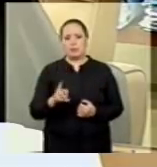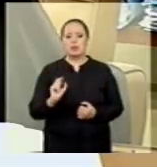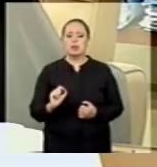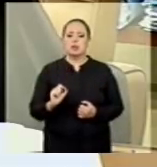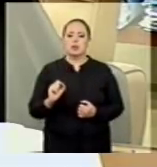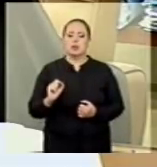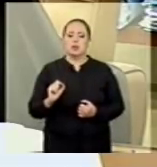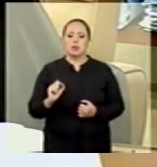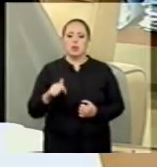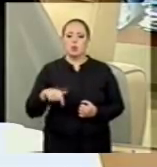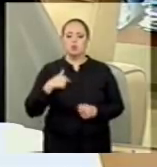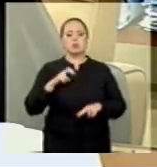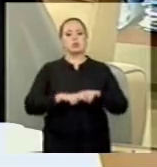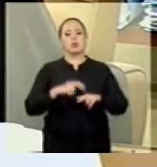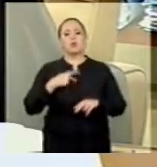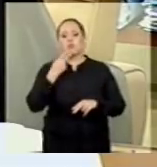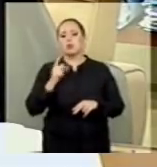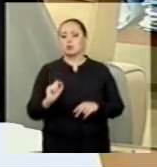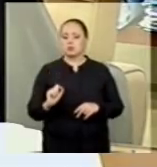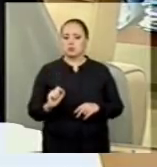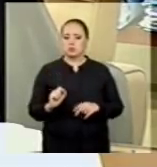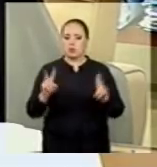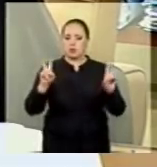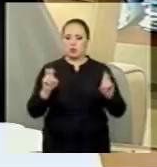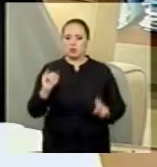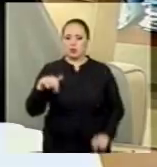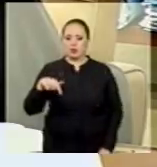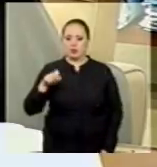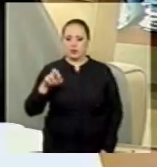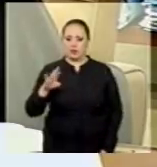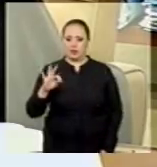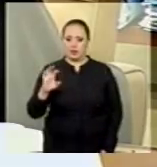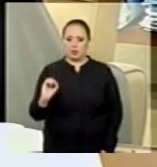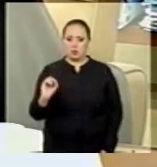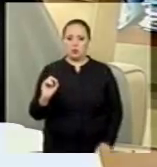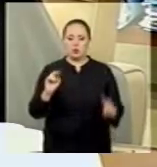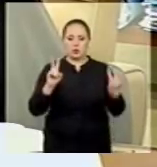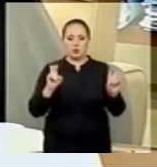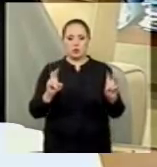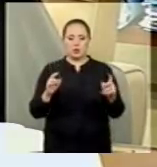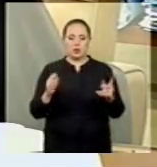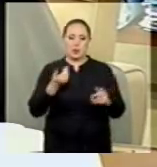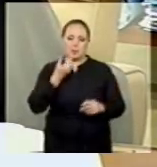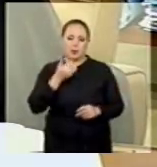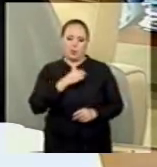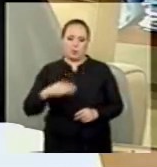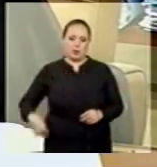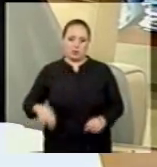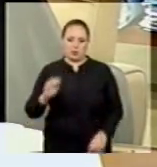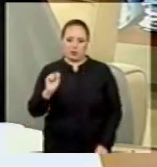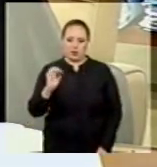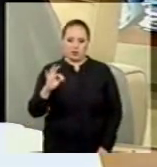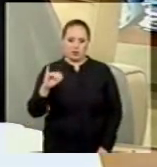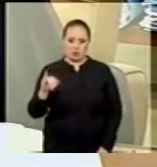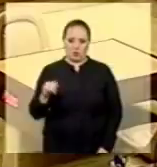na bancada sobre aquele inquérito que se pediu em relação aos ministros do STJ, ministro